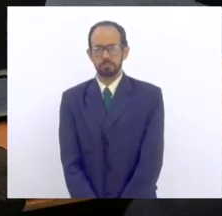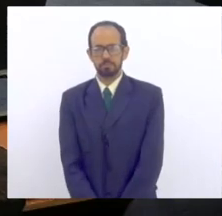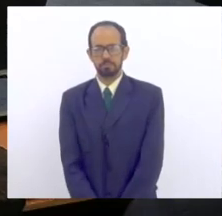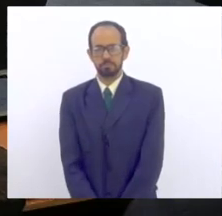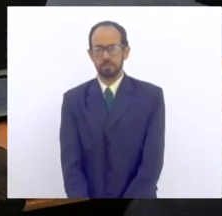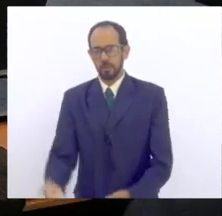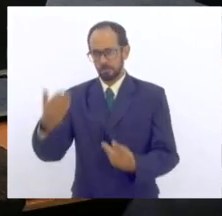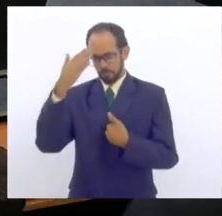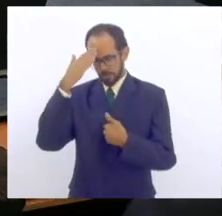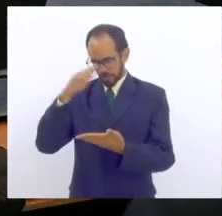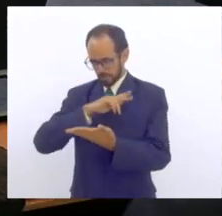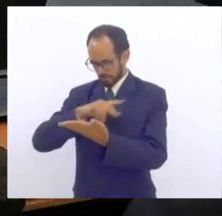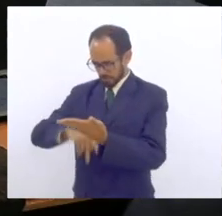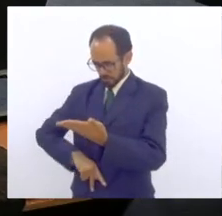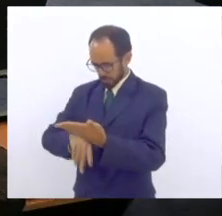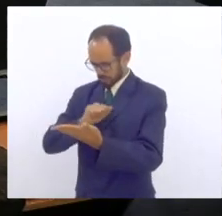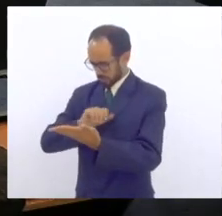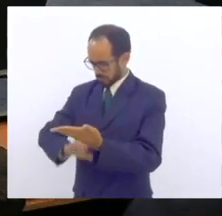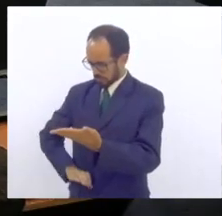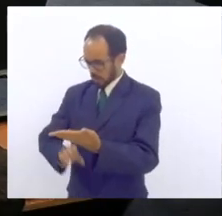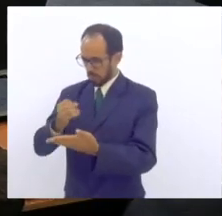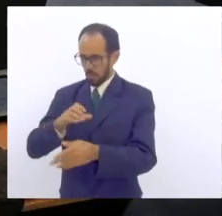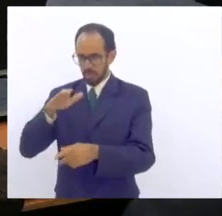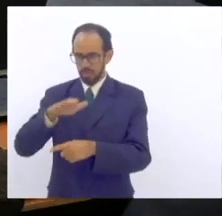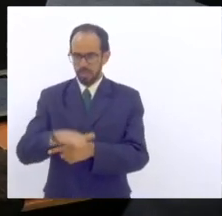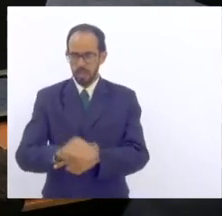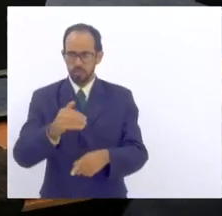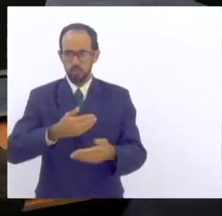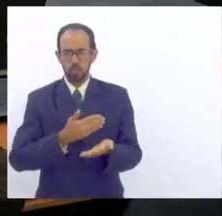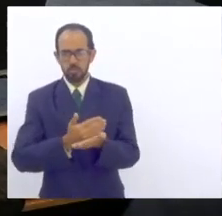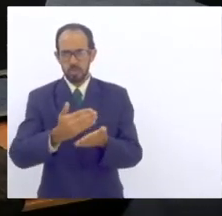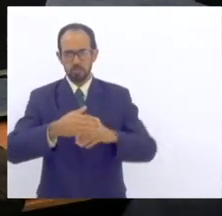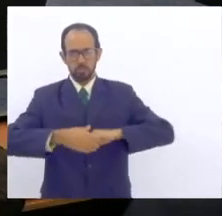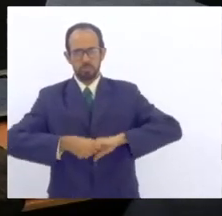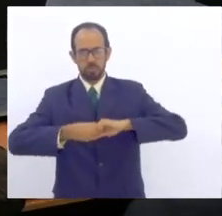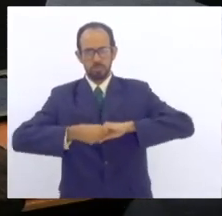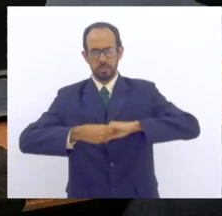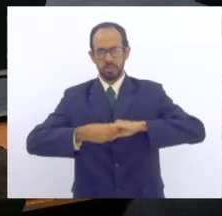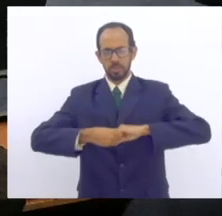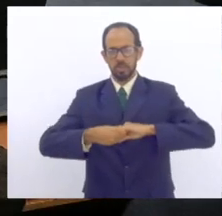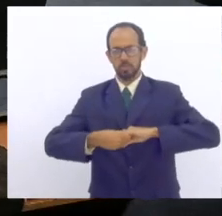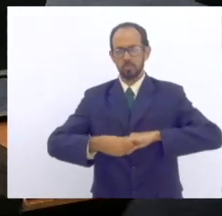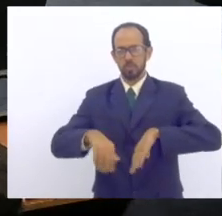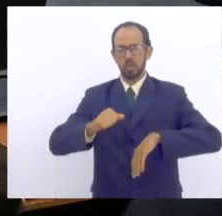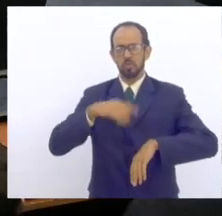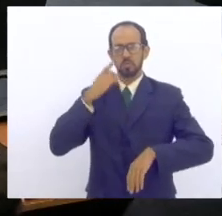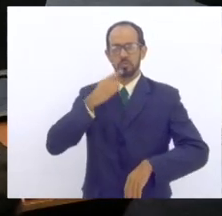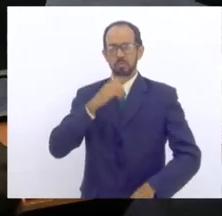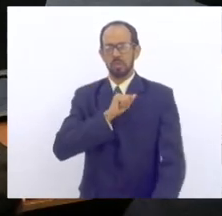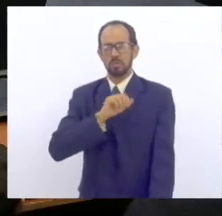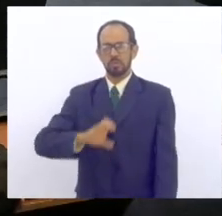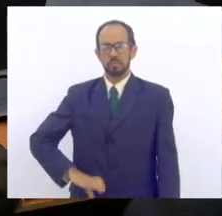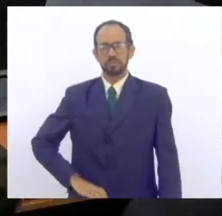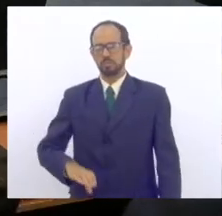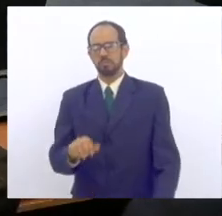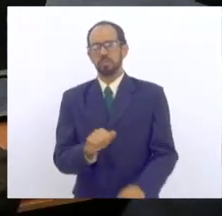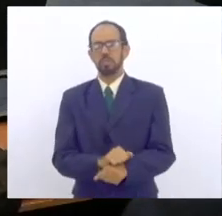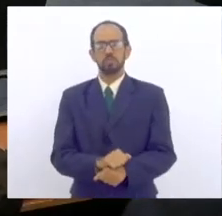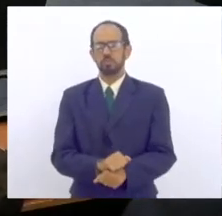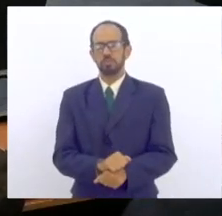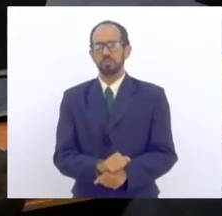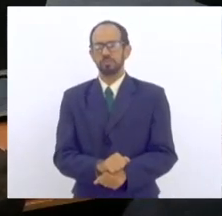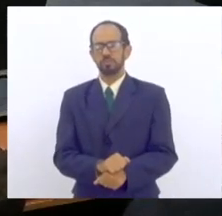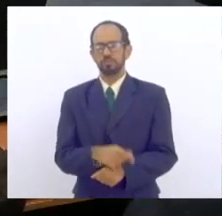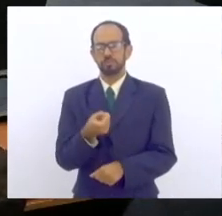Obrigado Presidente Boa tarde começa a cumprimentando o nosso presidente da Assembleia Legislativa Deputado André Siciliano o